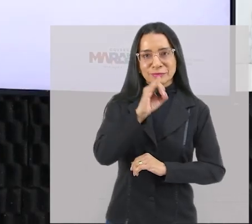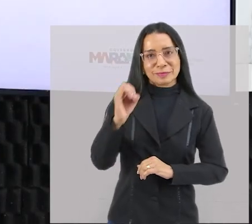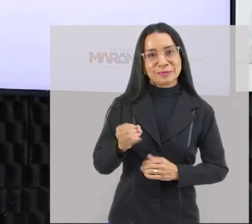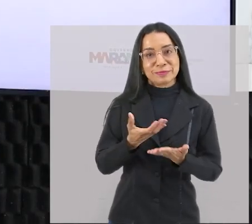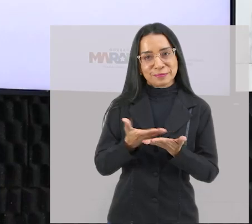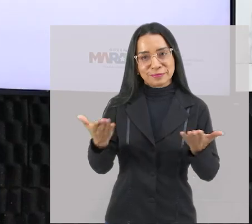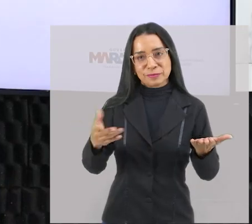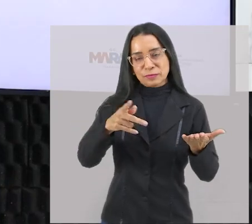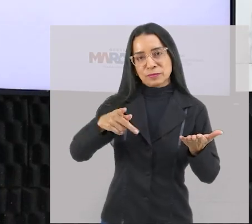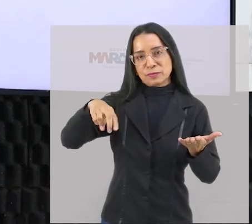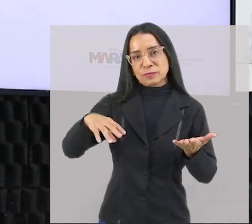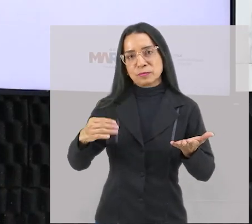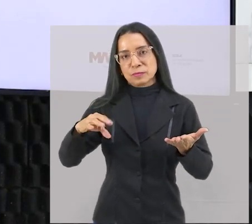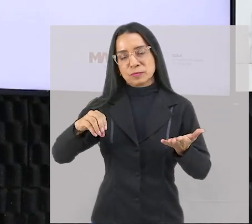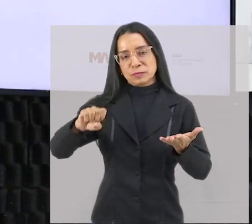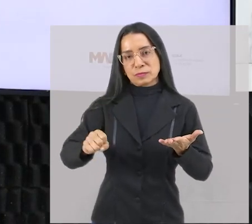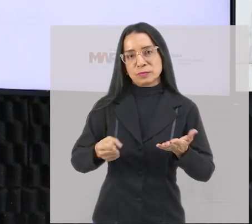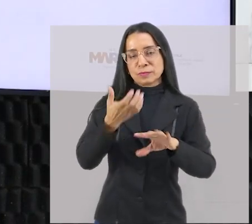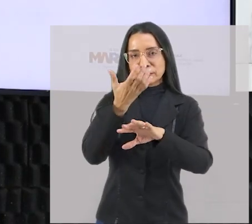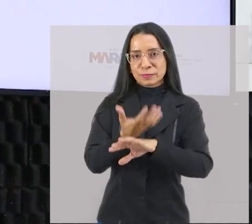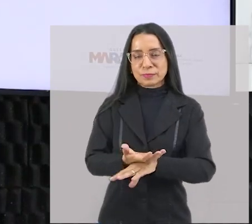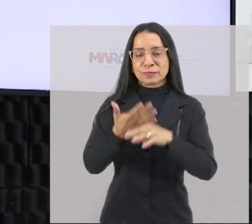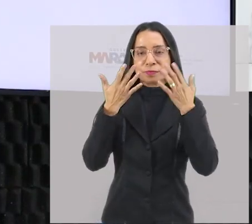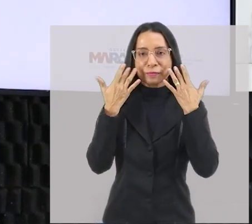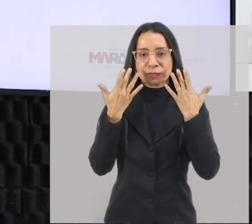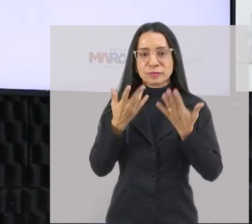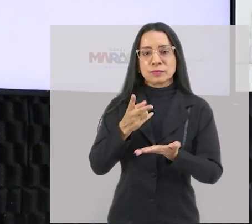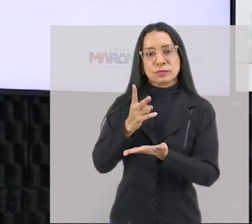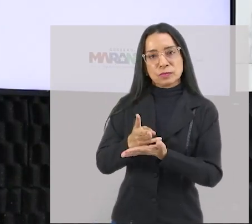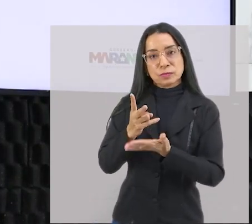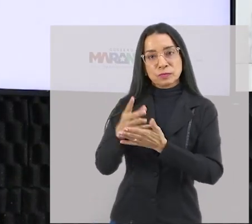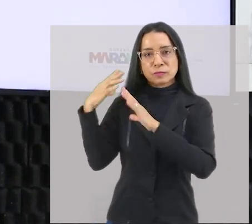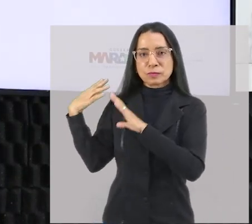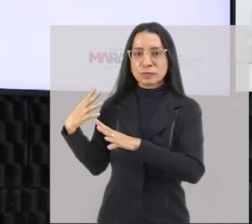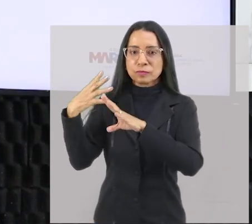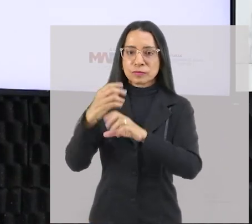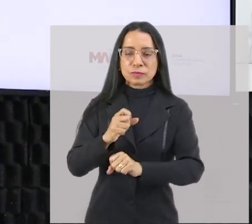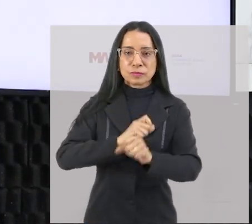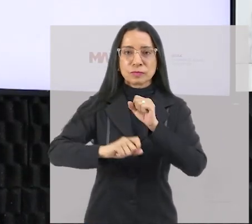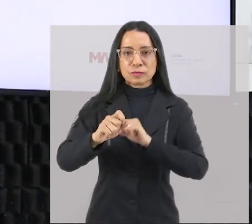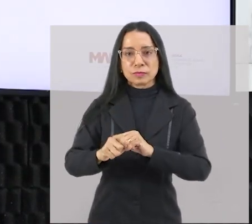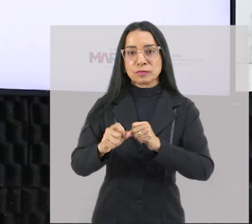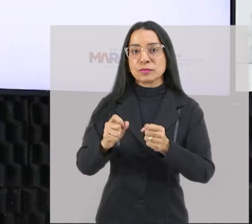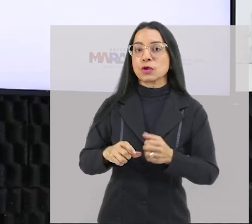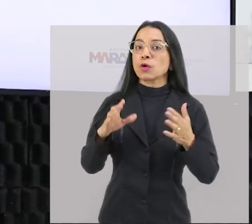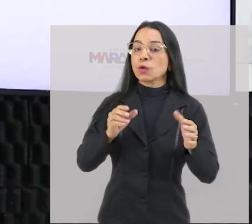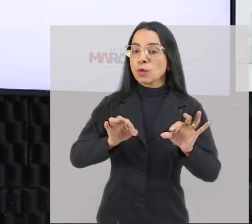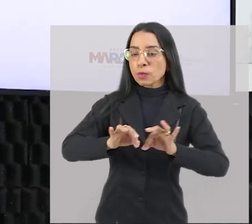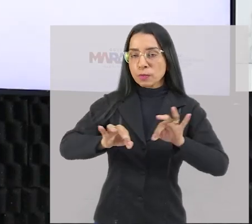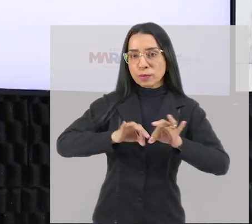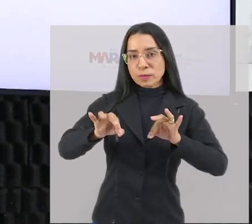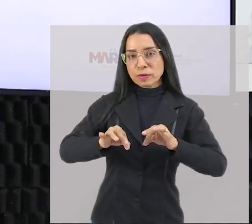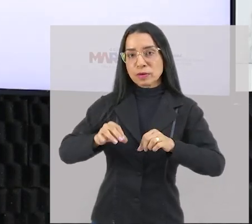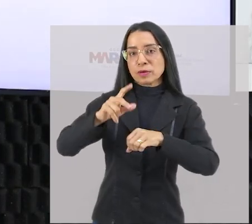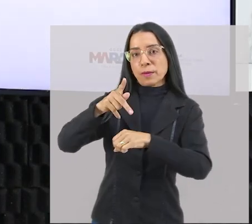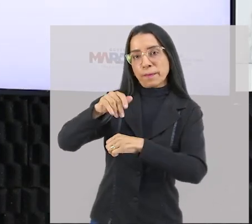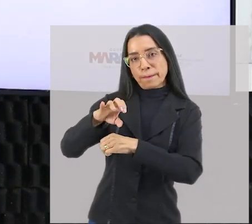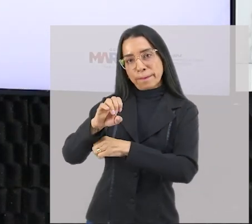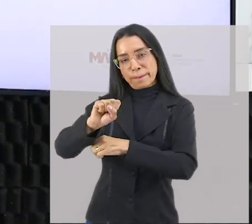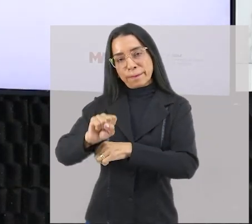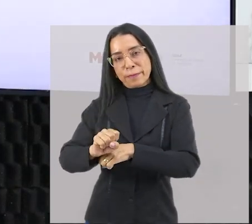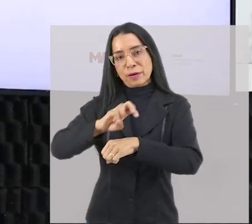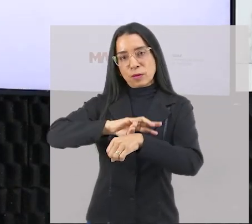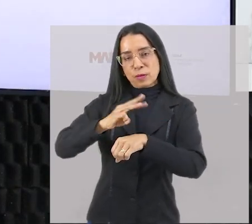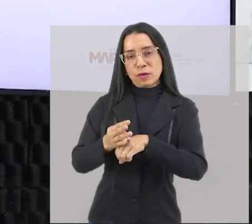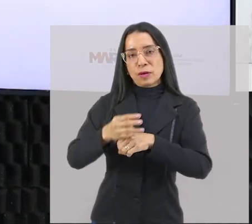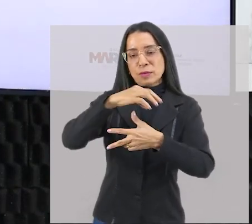Olá, gente. Professor Marcos Dominici, professor de arte. A gente continua nossa revisão, para o cursinho preparatório PAS, UEMA e